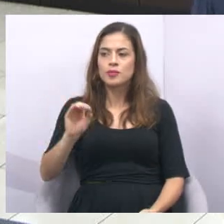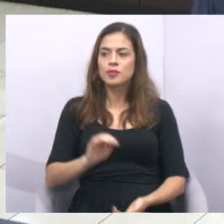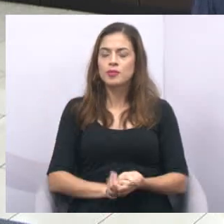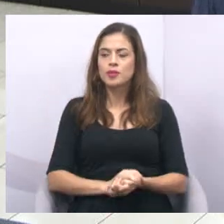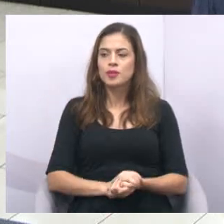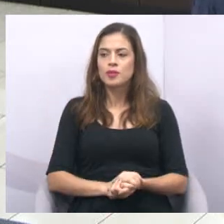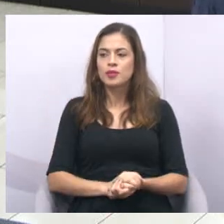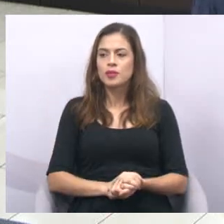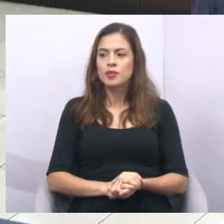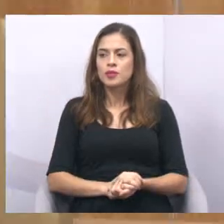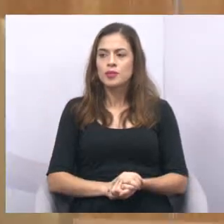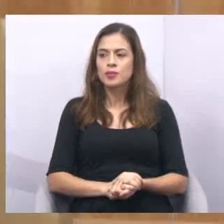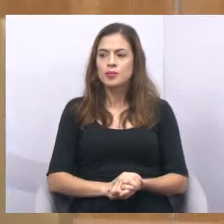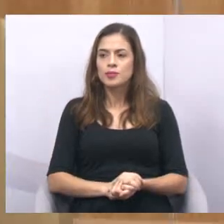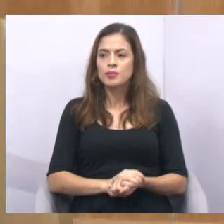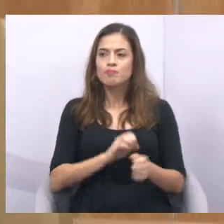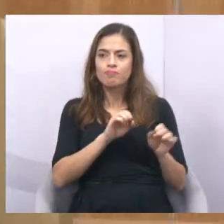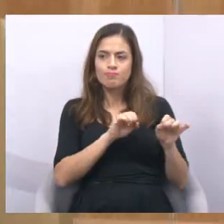educador físico como eu,